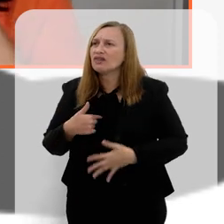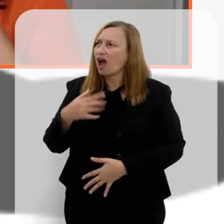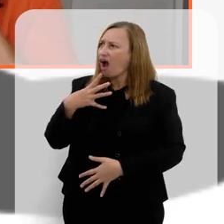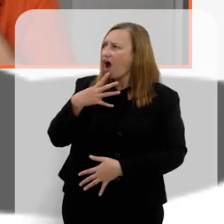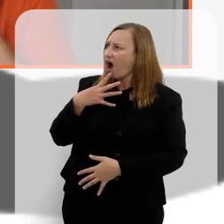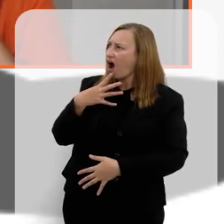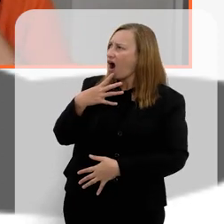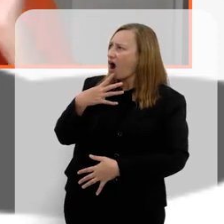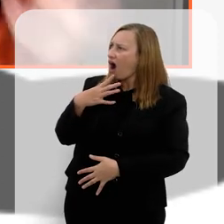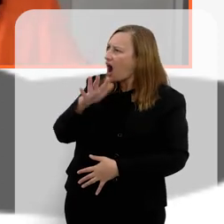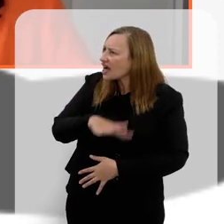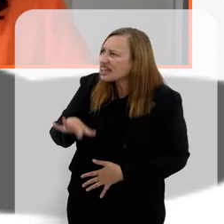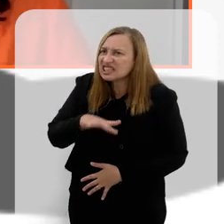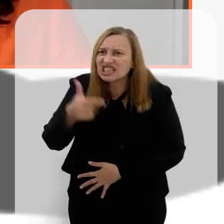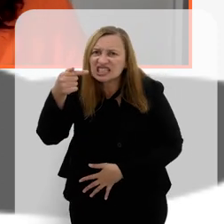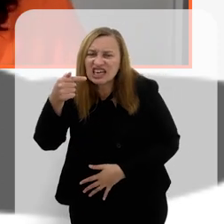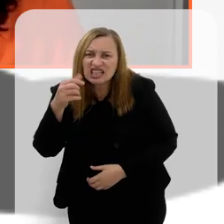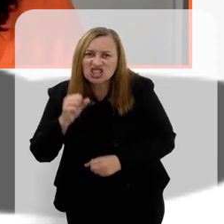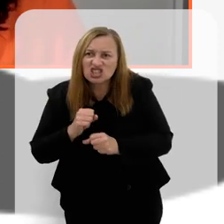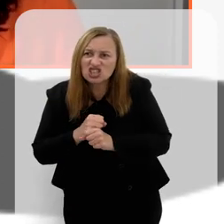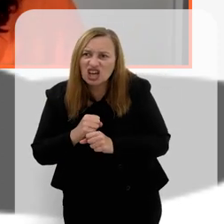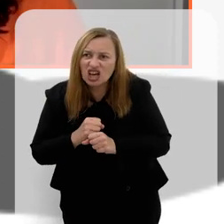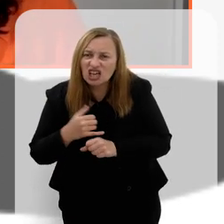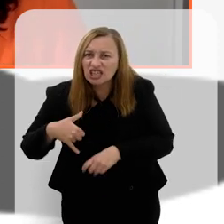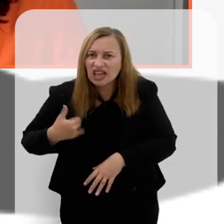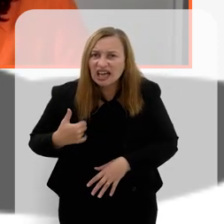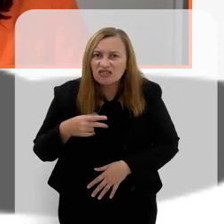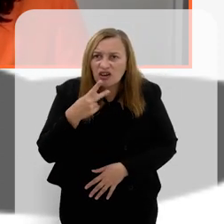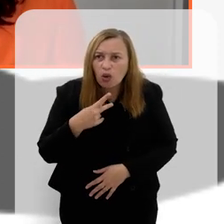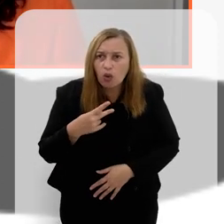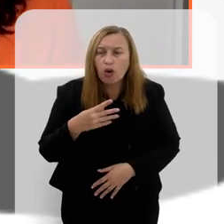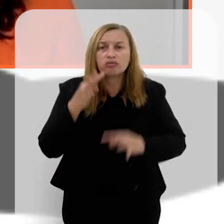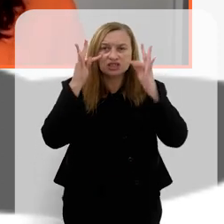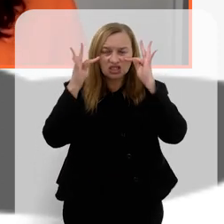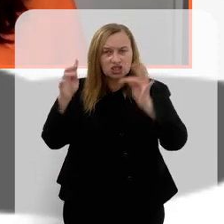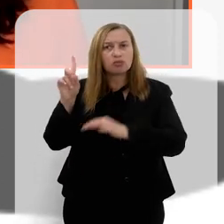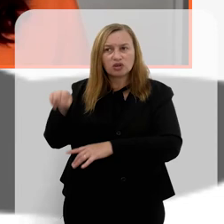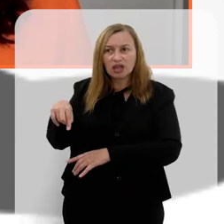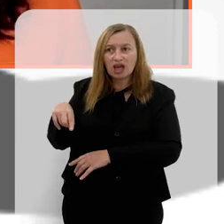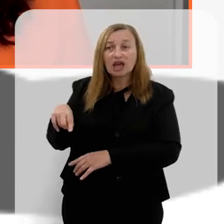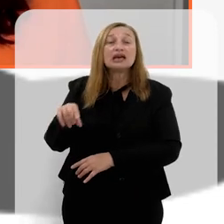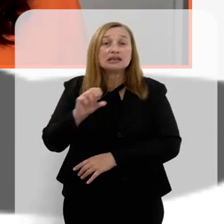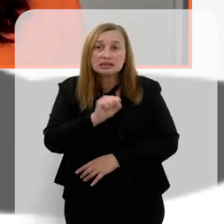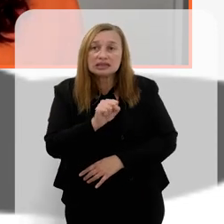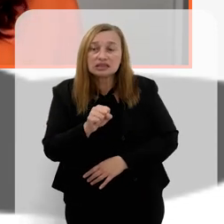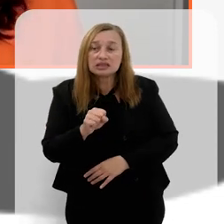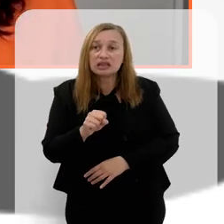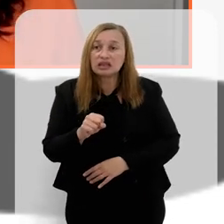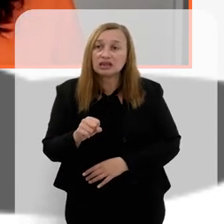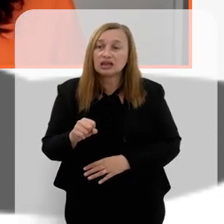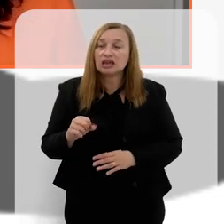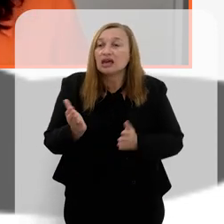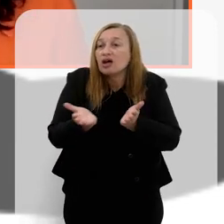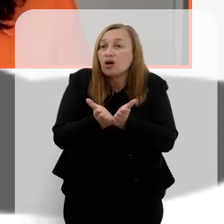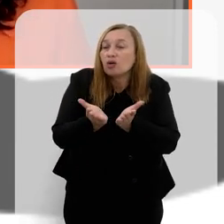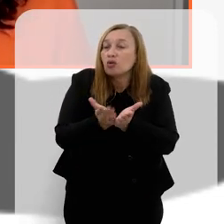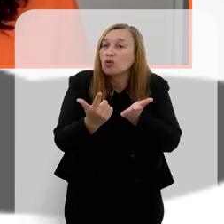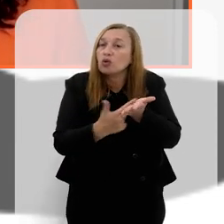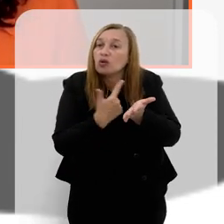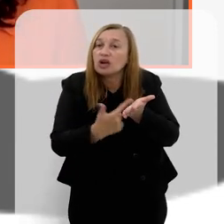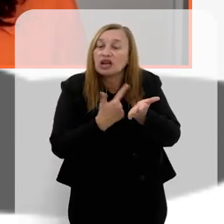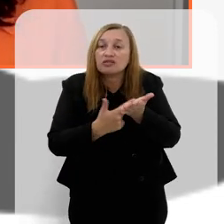Então você fica assim, gente, essa criança de 7 anos falou isso. É um testemunho, né? É uma bíblia do